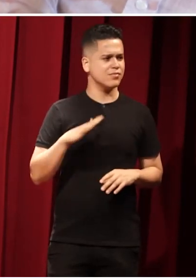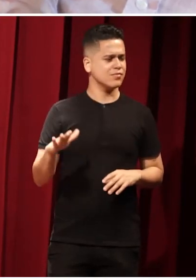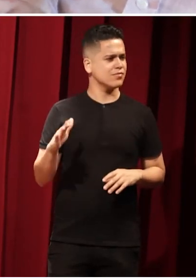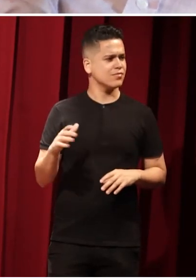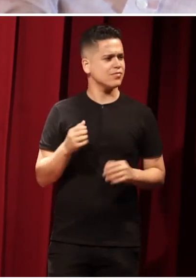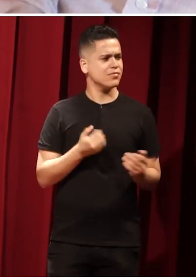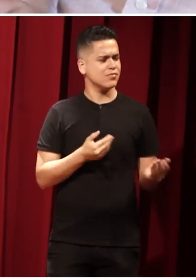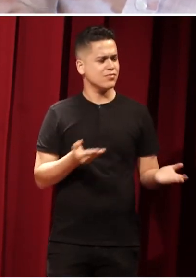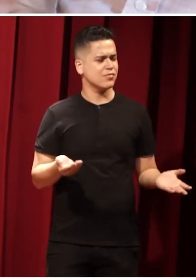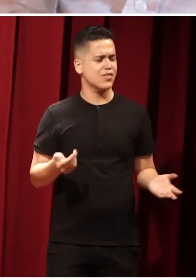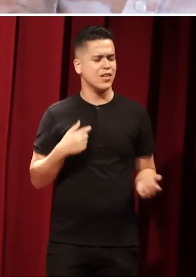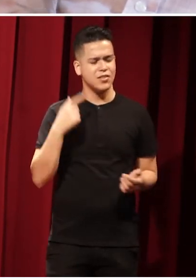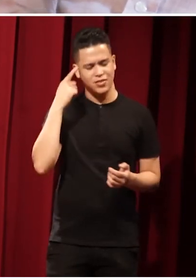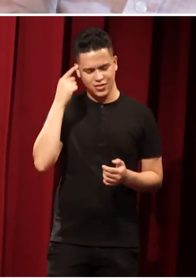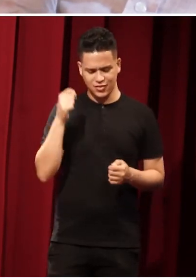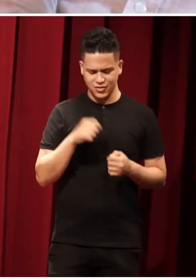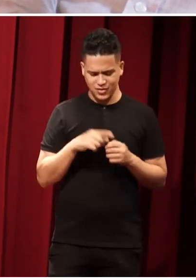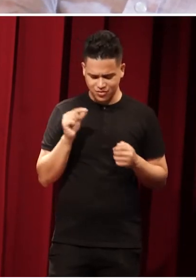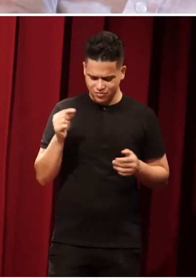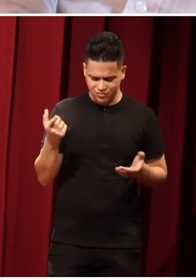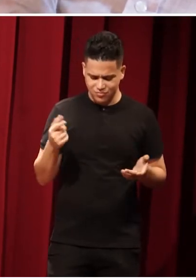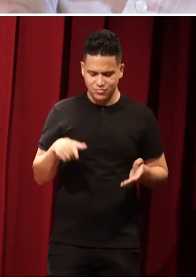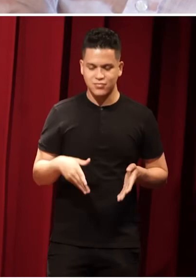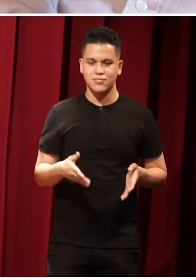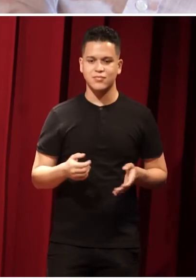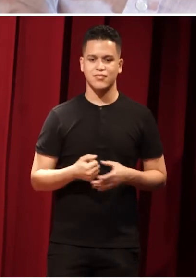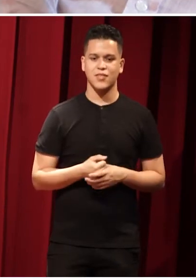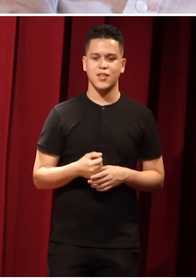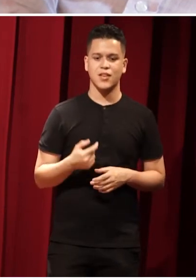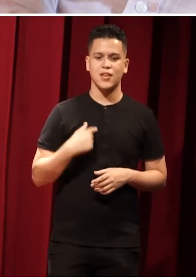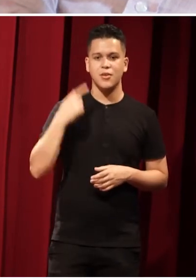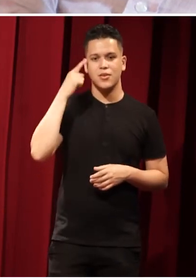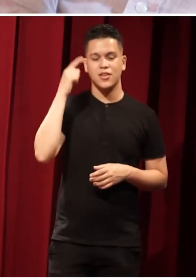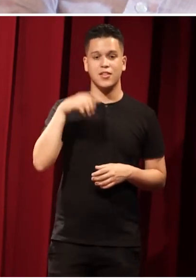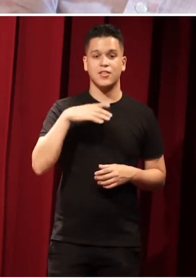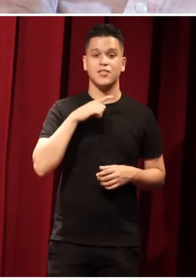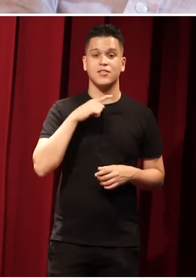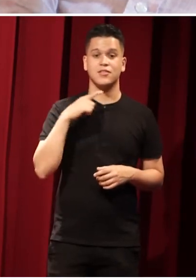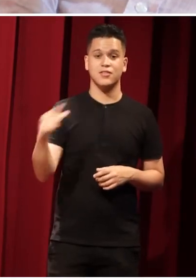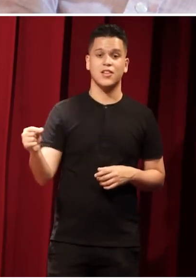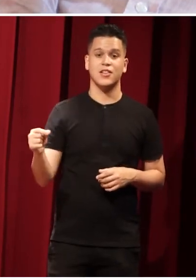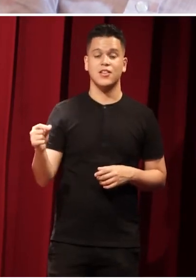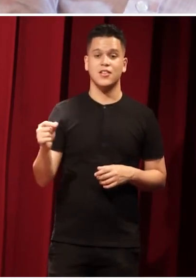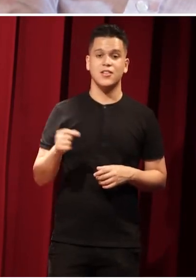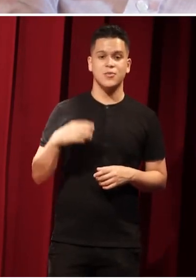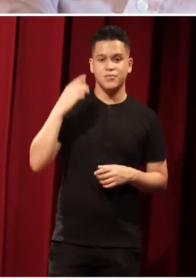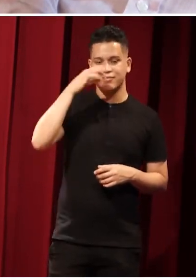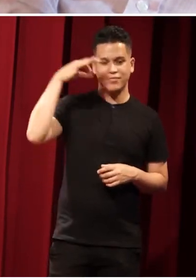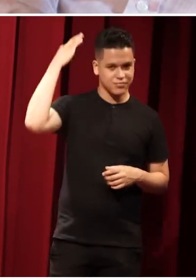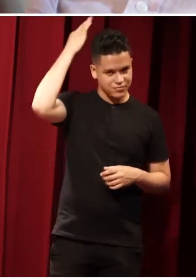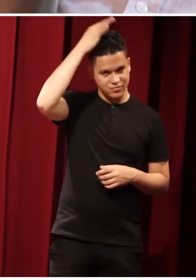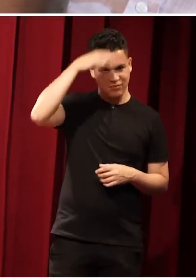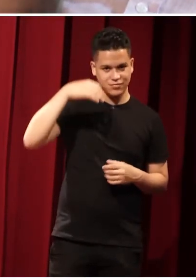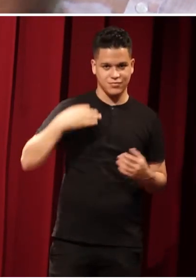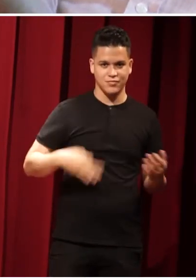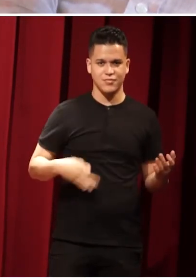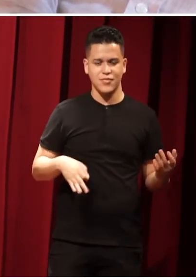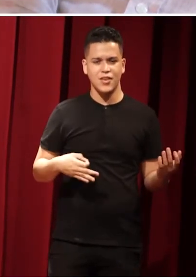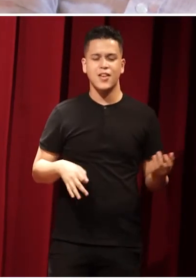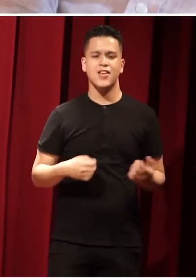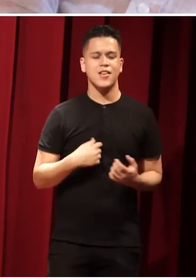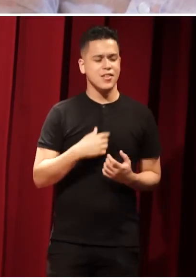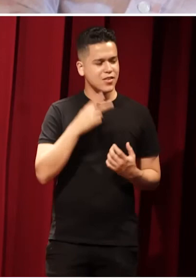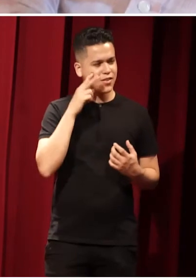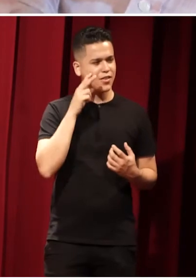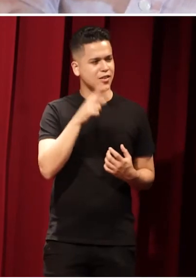aqui? Aí botei uma mochila nas costas e falei, eu vou para o México, mas não quero sair daqui, ver aquelas pirâmides lá